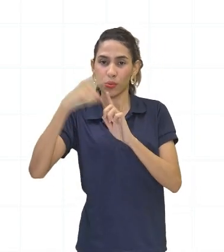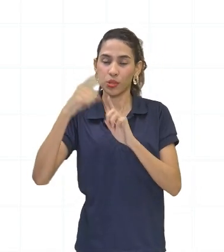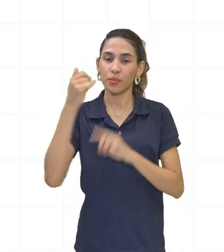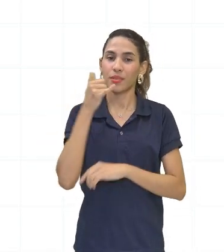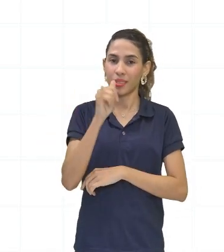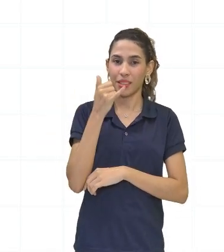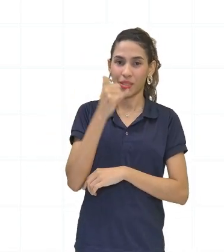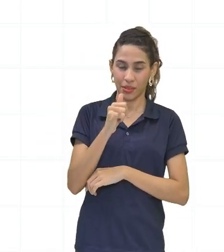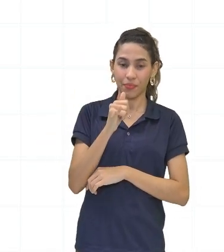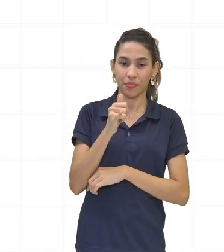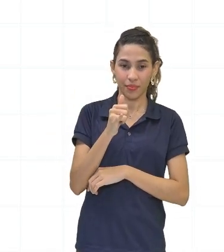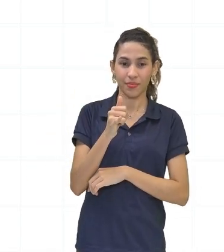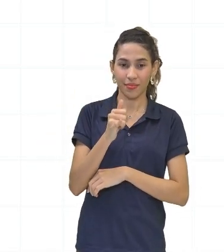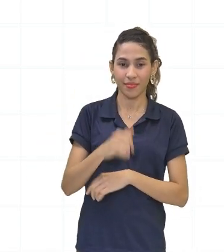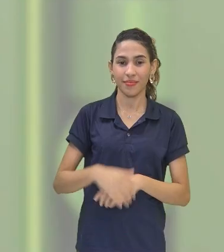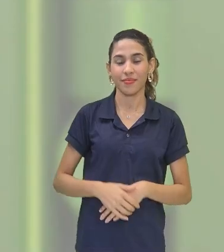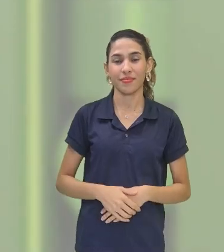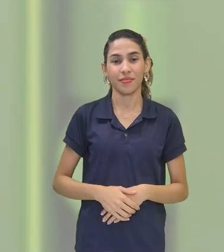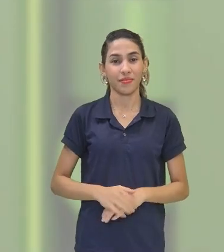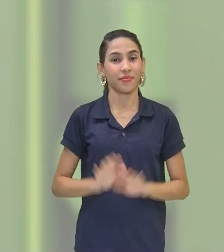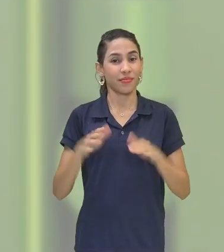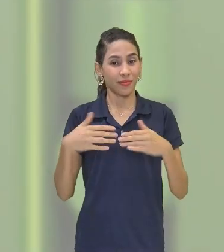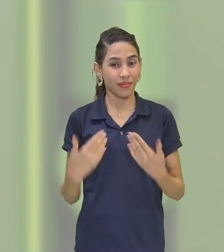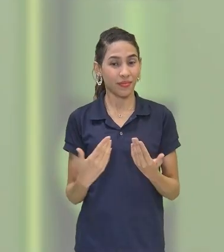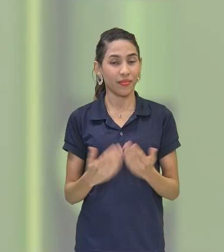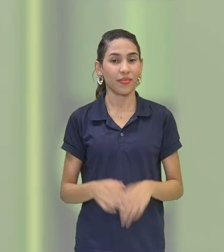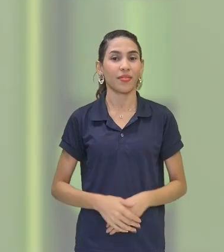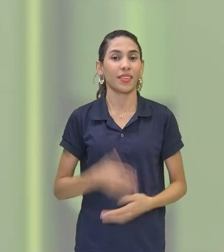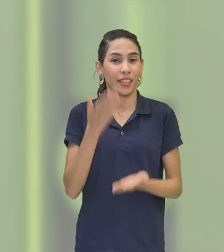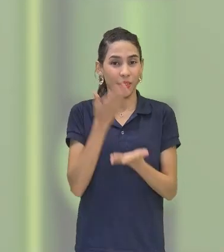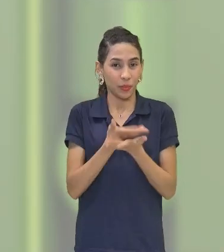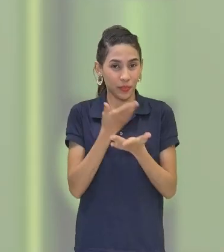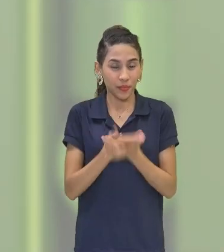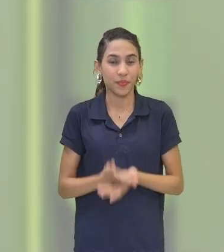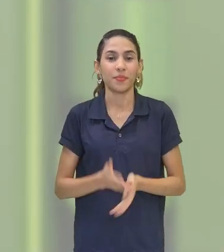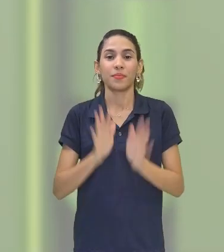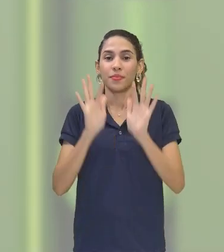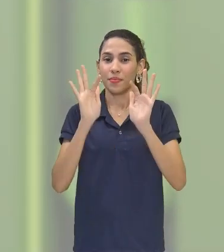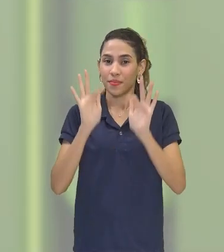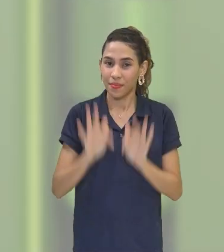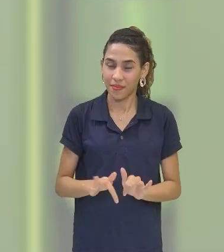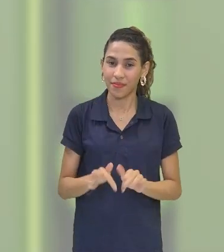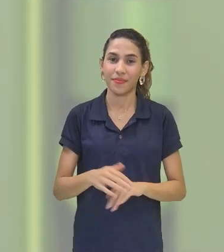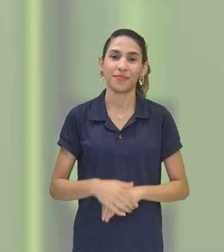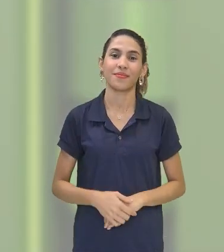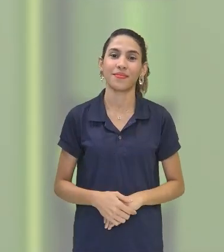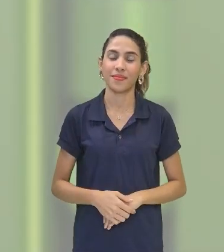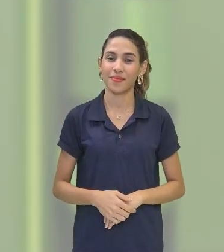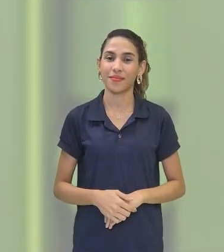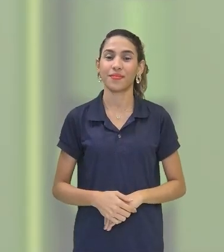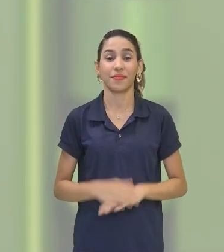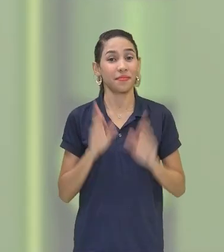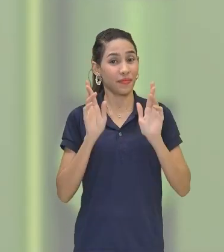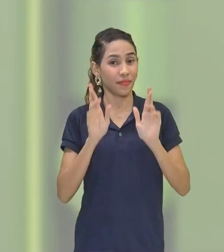final da nossa aula. Eu espero que vocês tenham gostado e até mais.